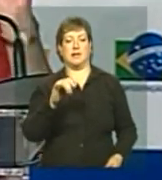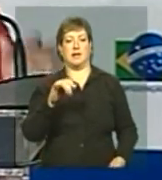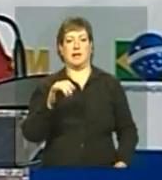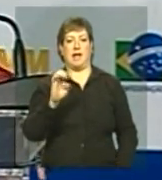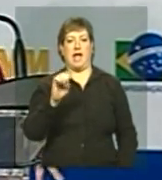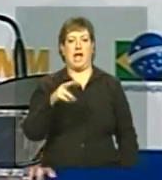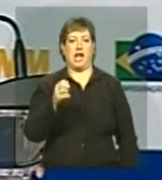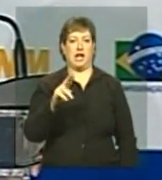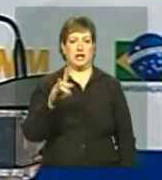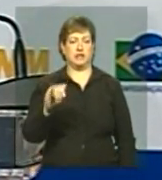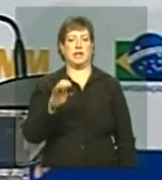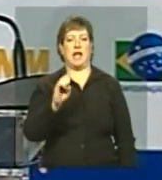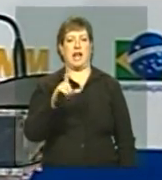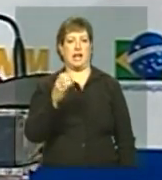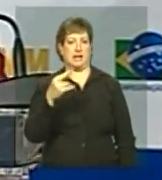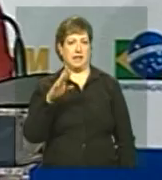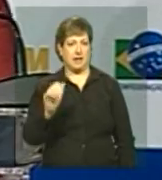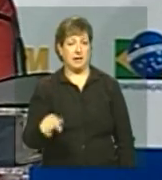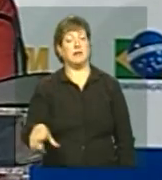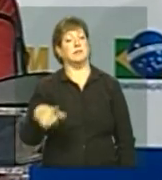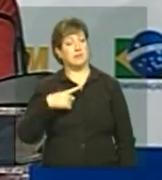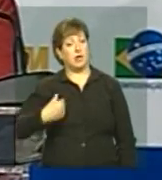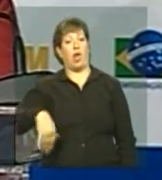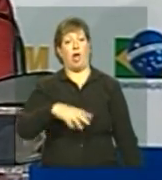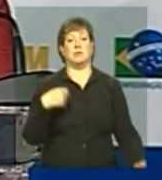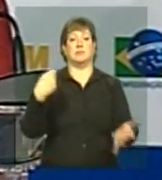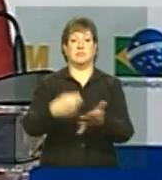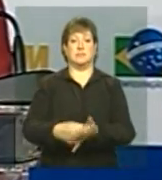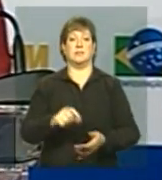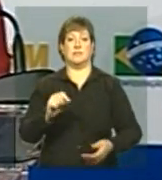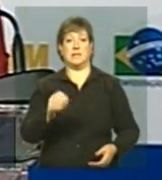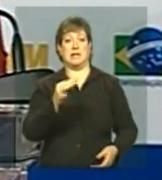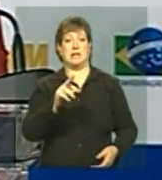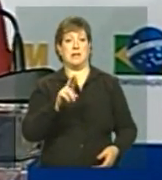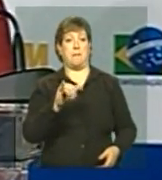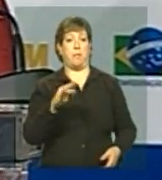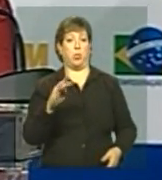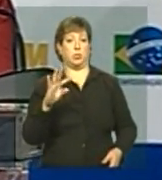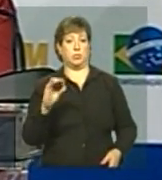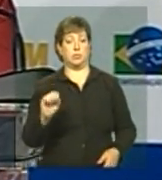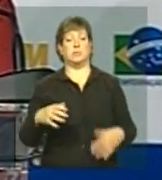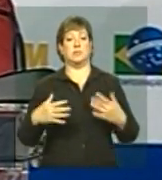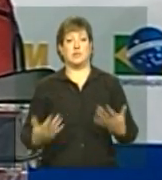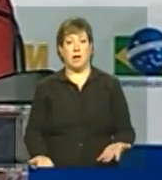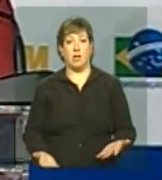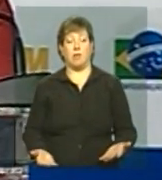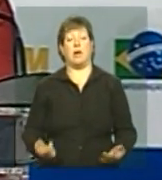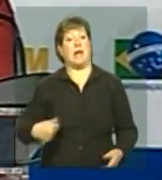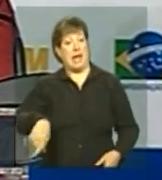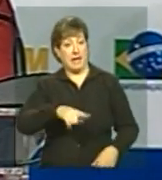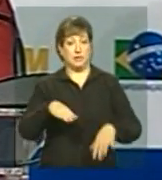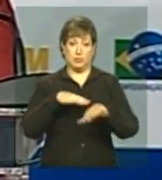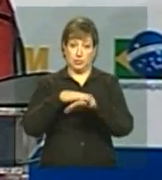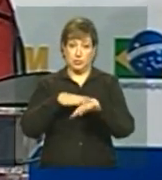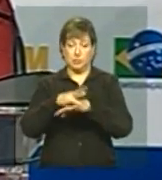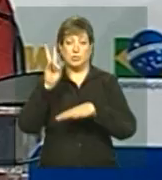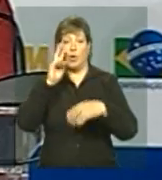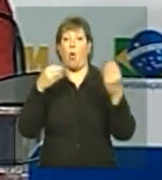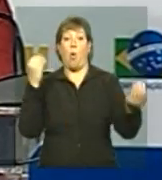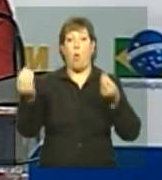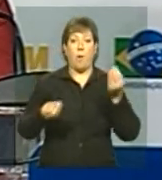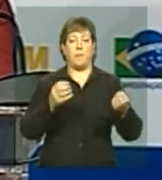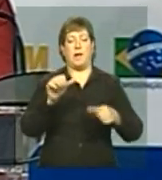Tem várias formas de tributação nossas que são regressivas. Então, a discussão de uma